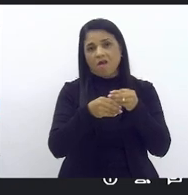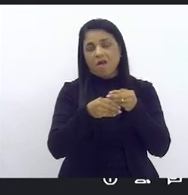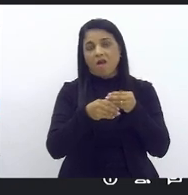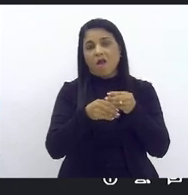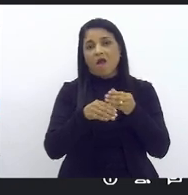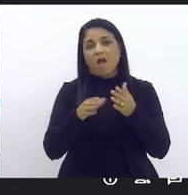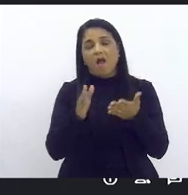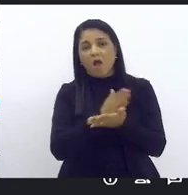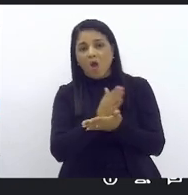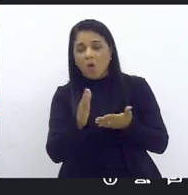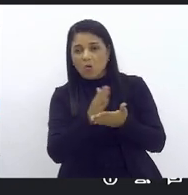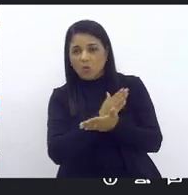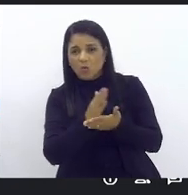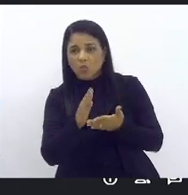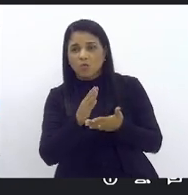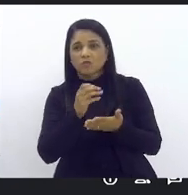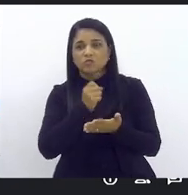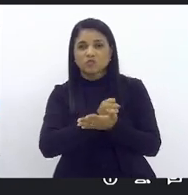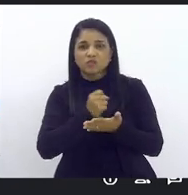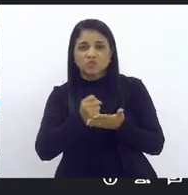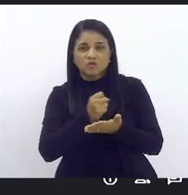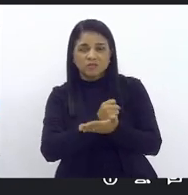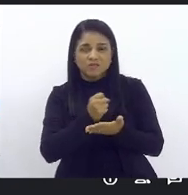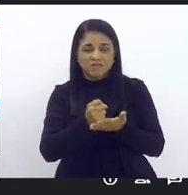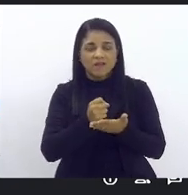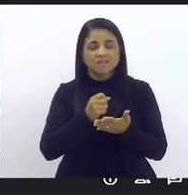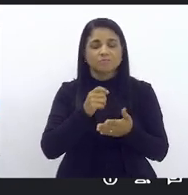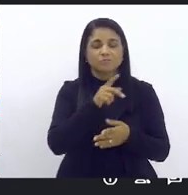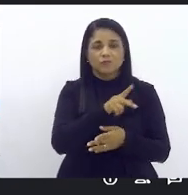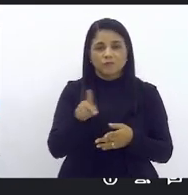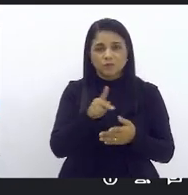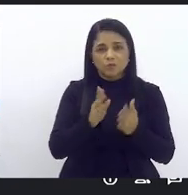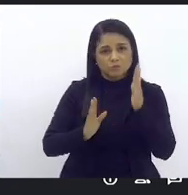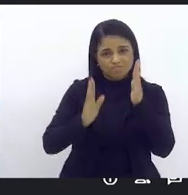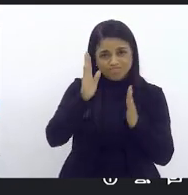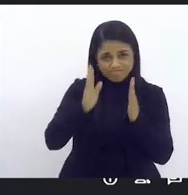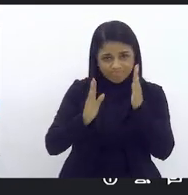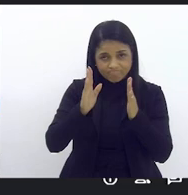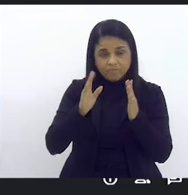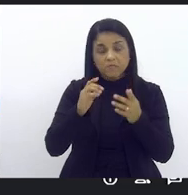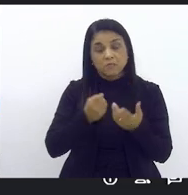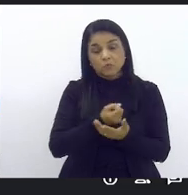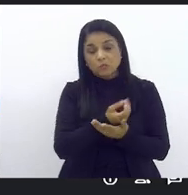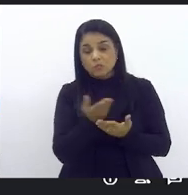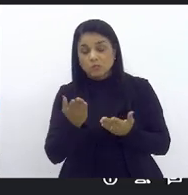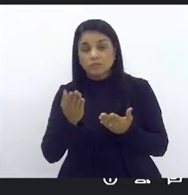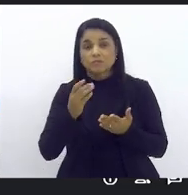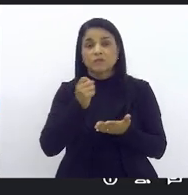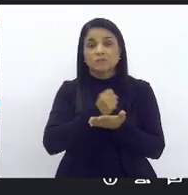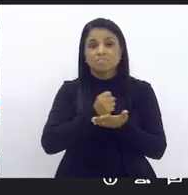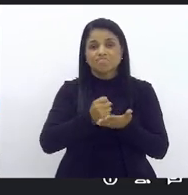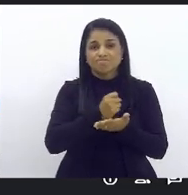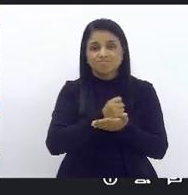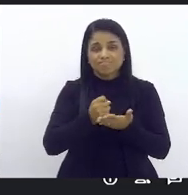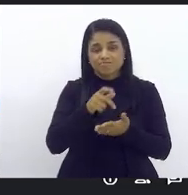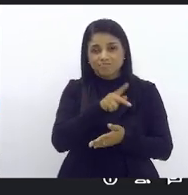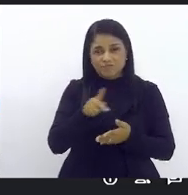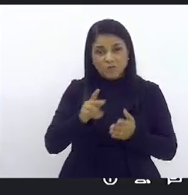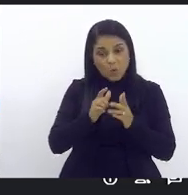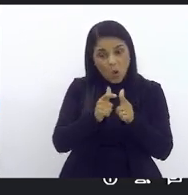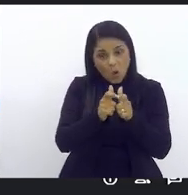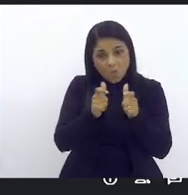redes têm contratado professores temporários e essa quantidade de professores temporários tem aumentado,